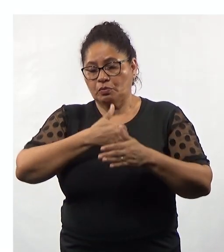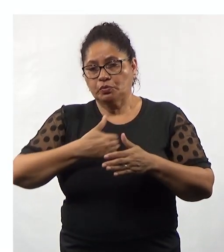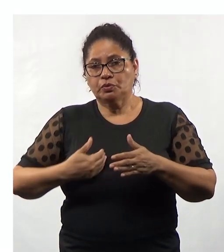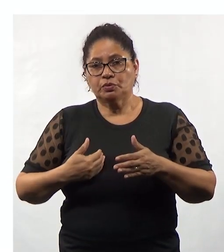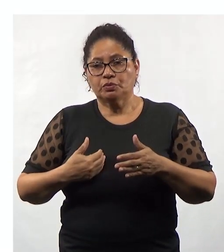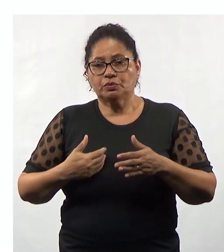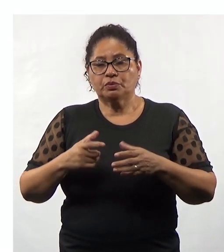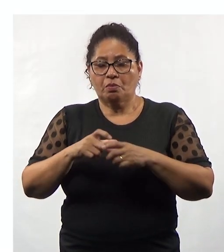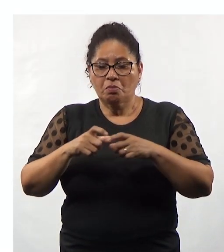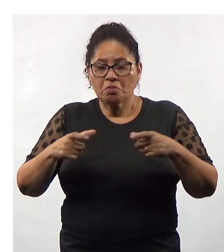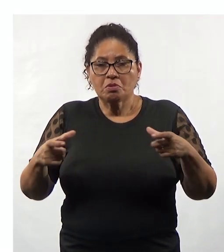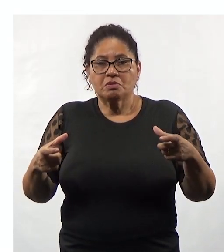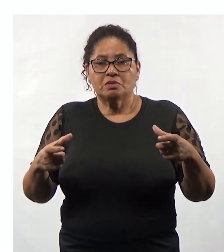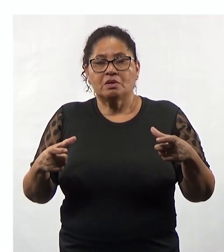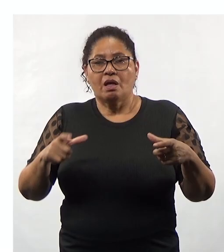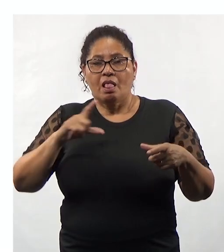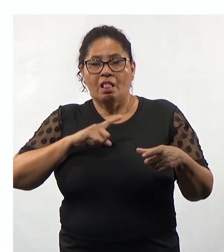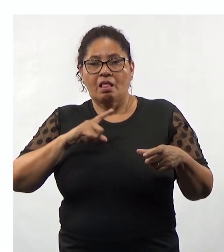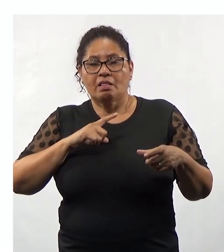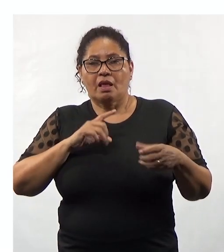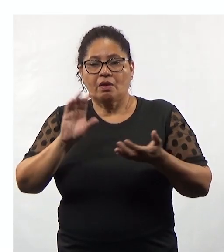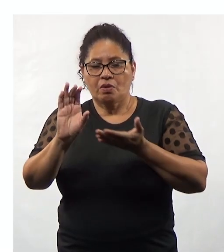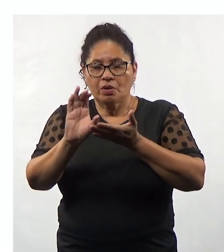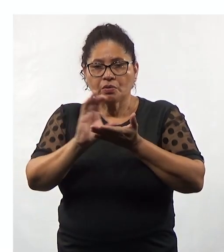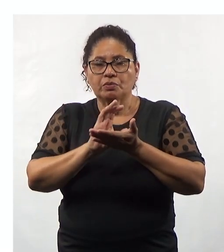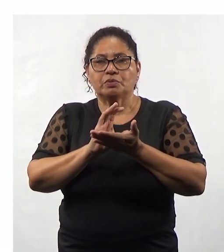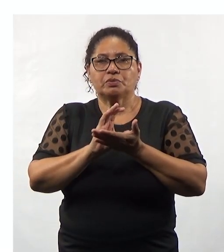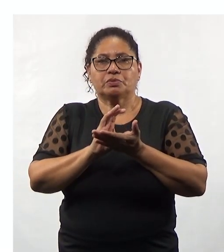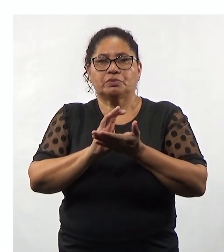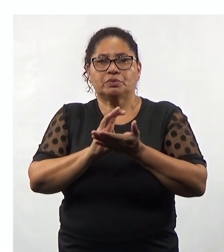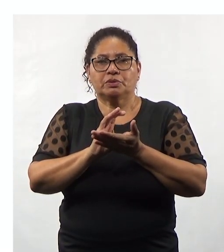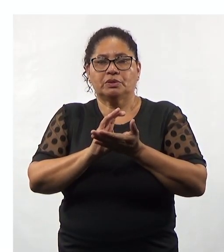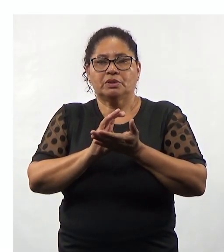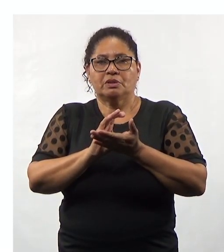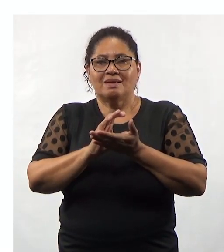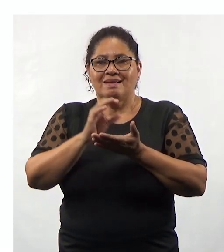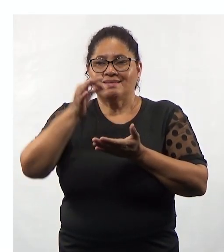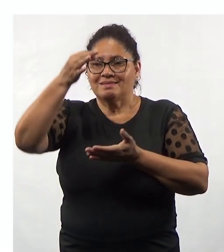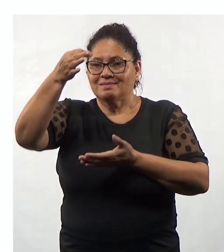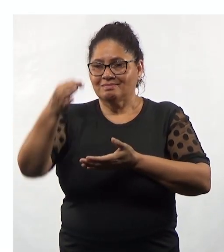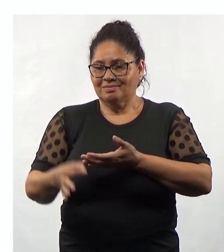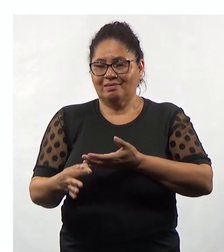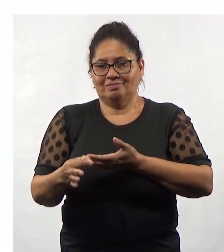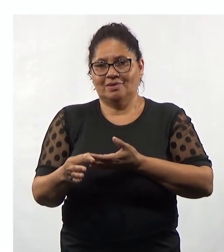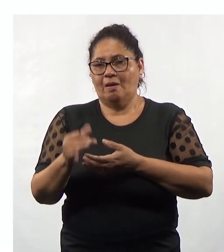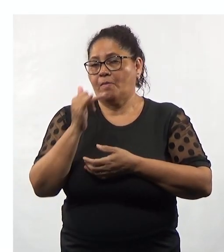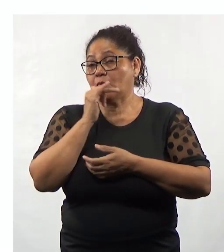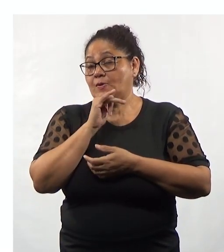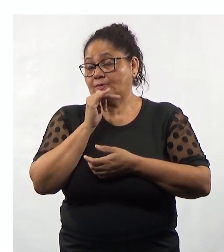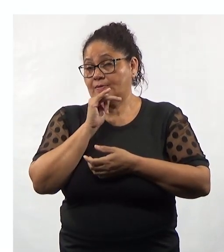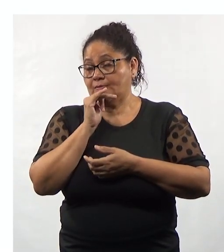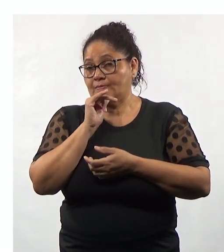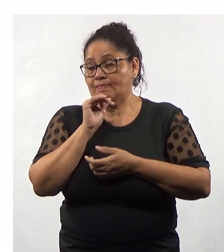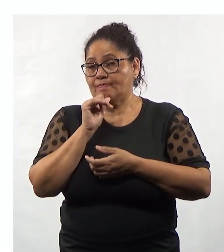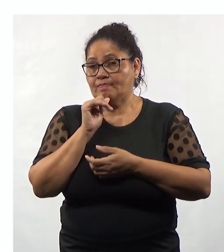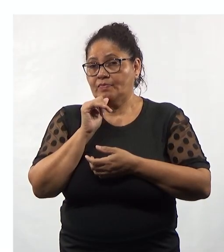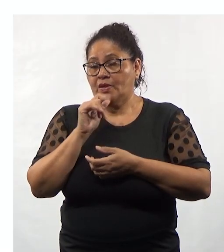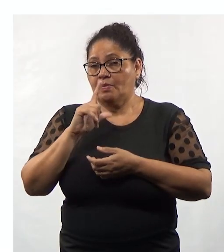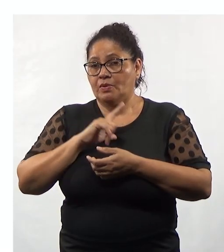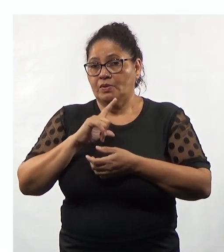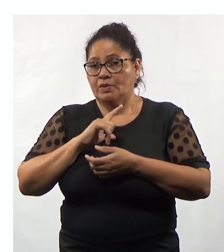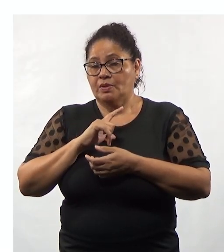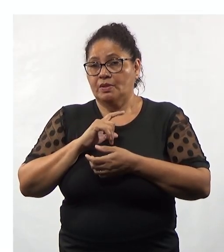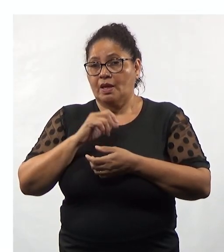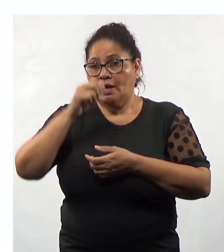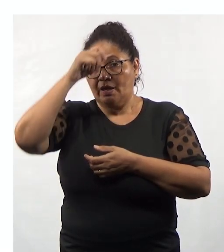A maioria delas tem os seus recursos já destinados, né? Por exemplo, vamos ter aí